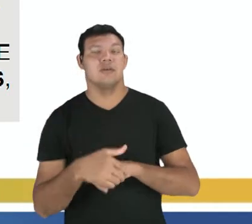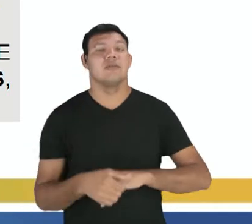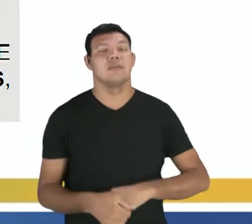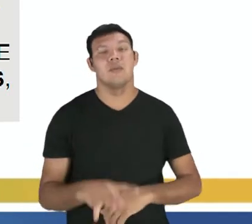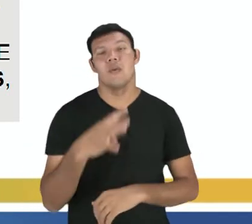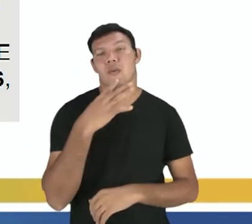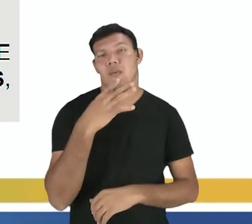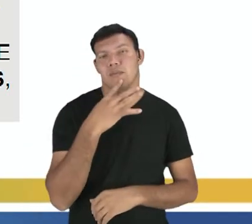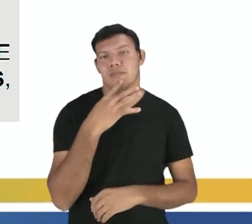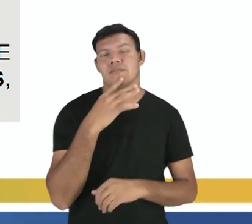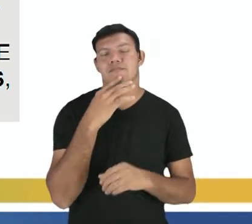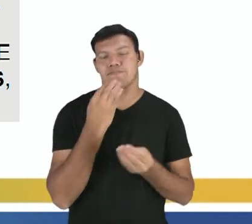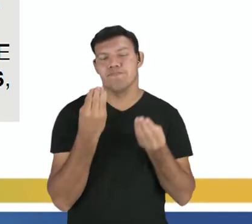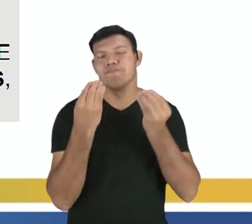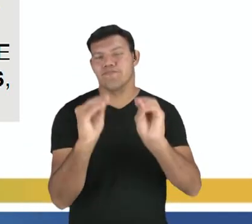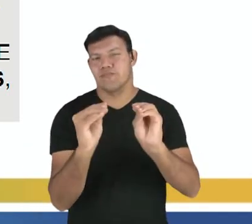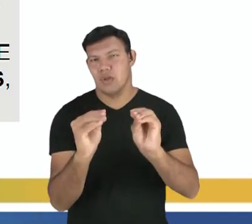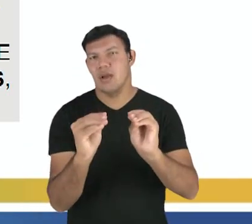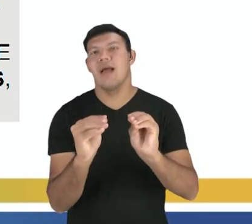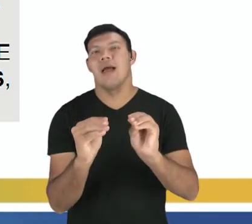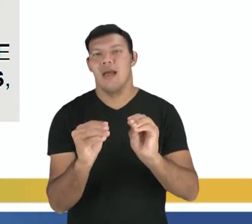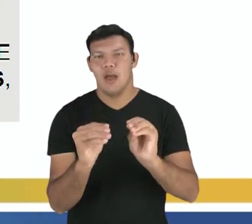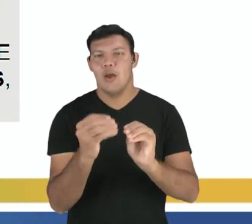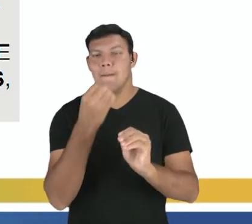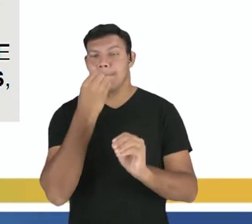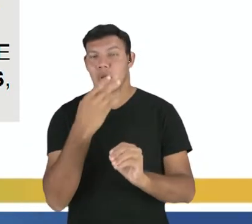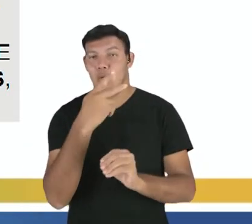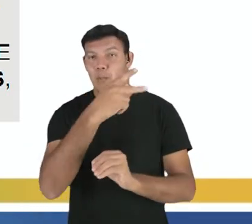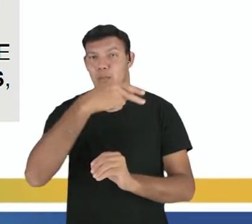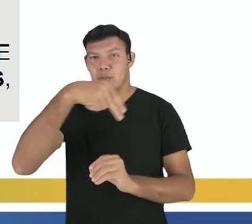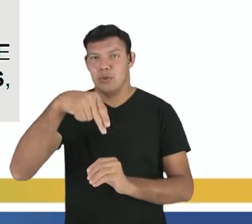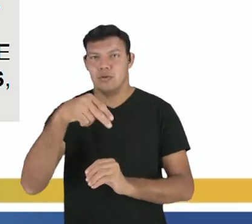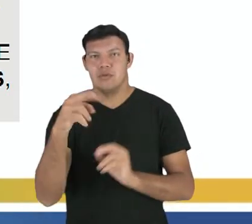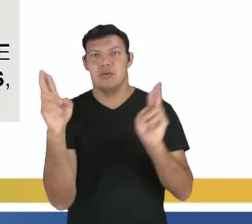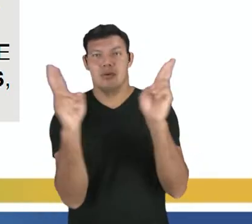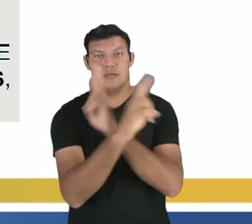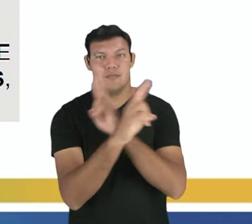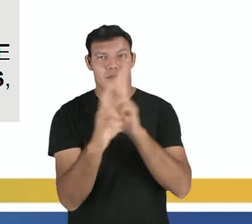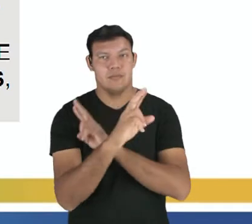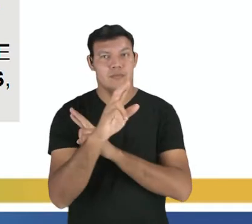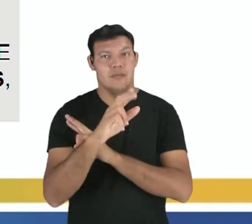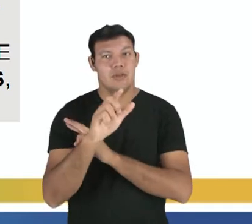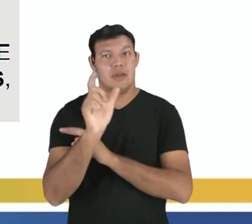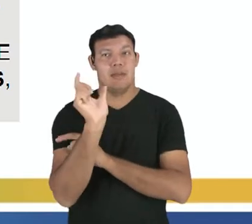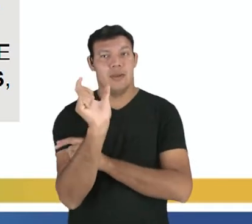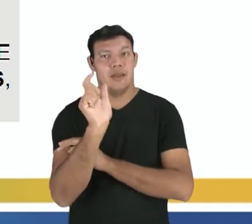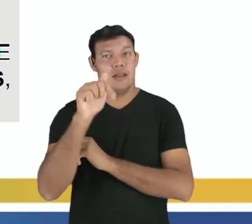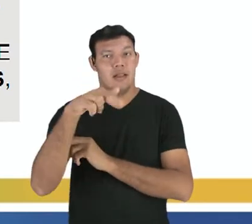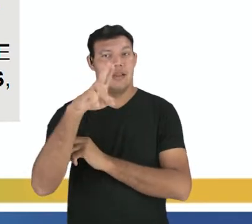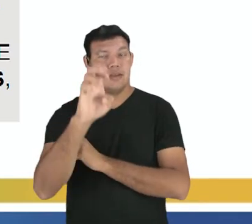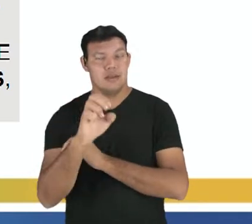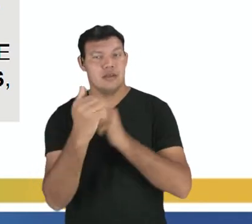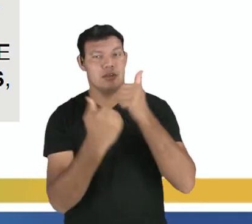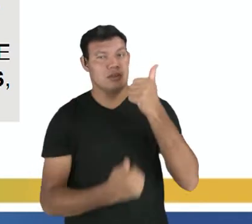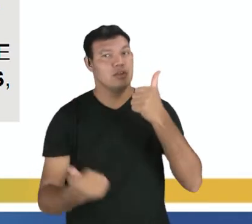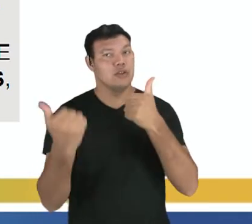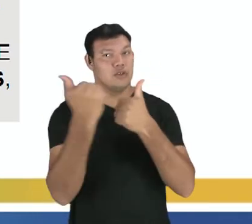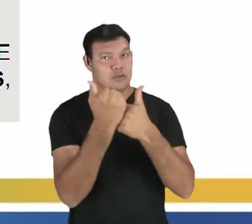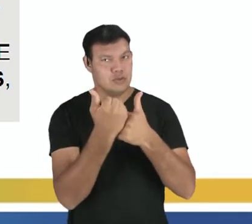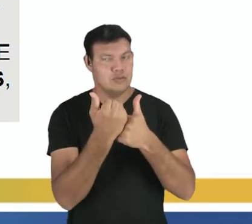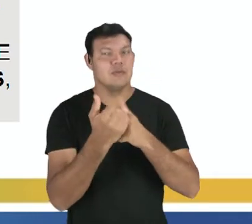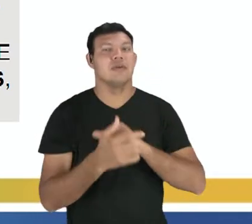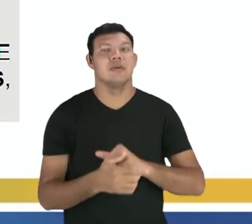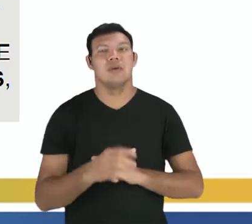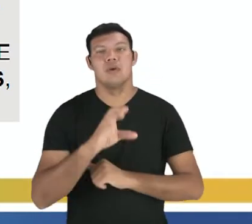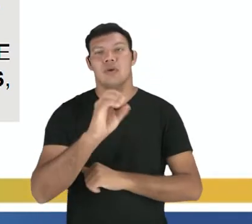conheço. Viram que encaixou? Então, o pronome relativo que, ele pode ser substituído pelos pronomes relativos,